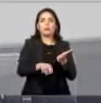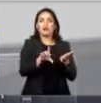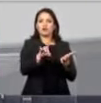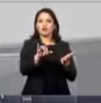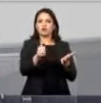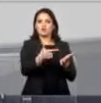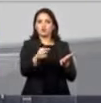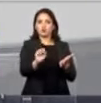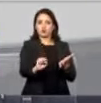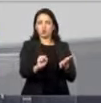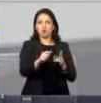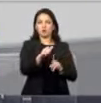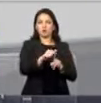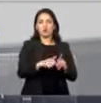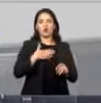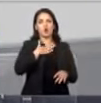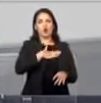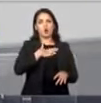agosto de 2019,